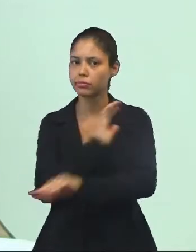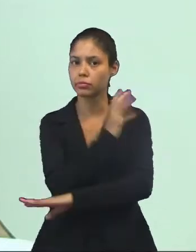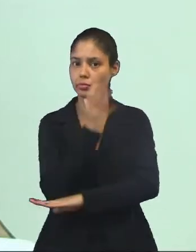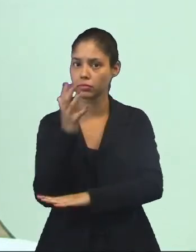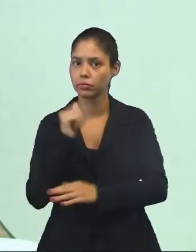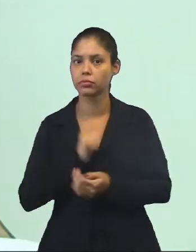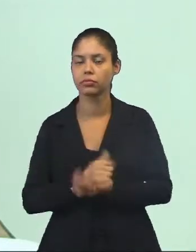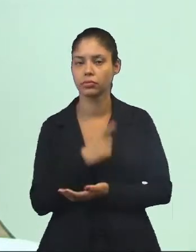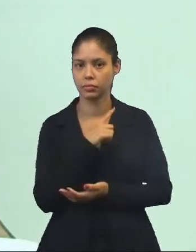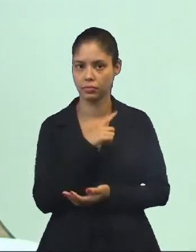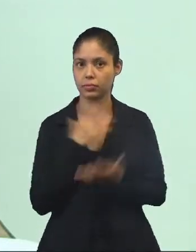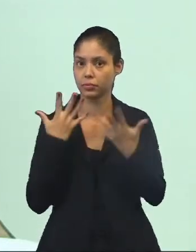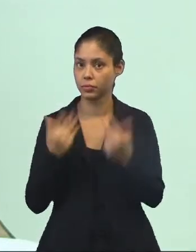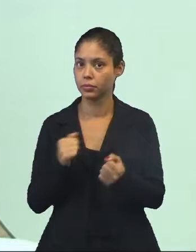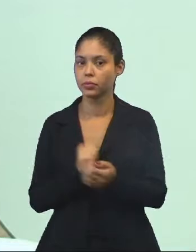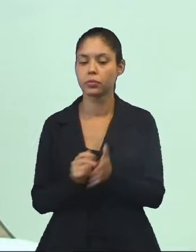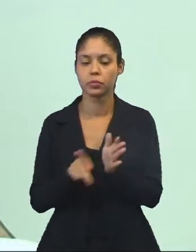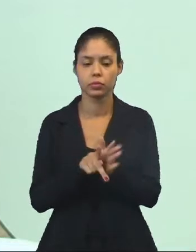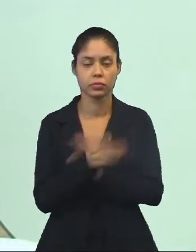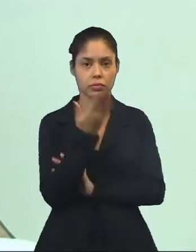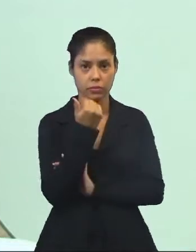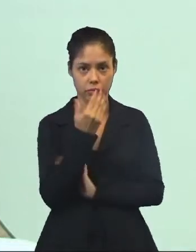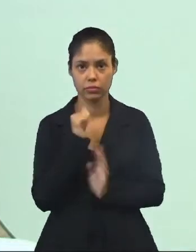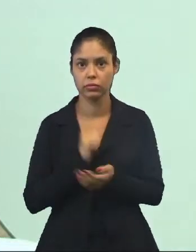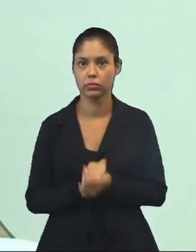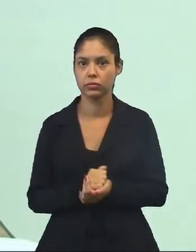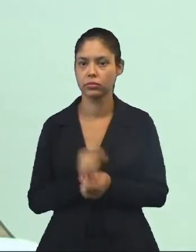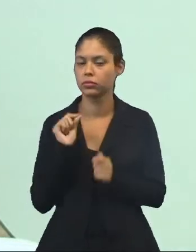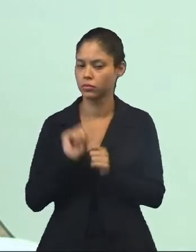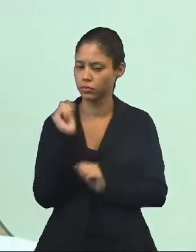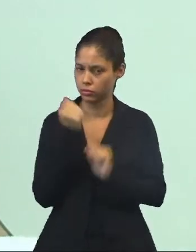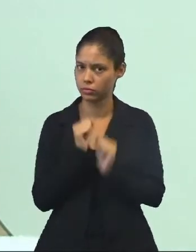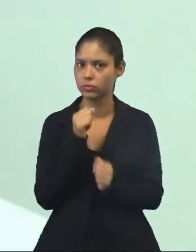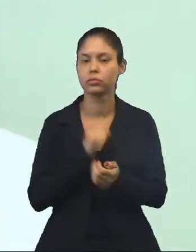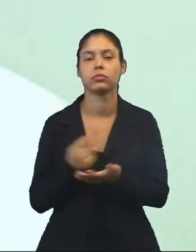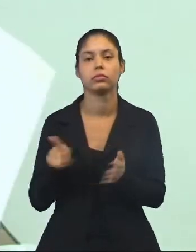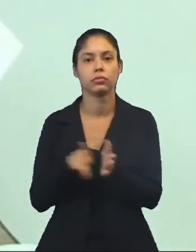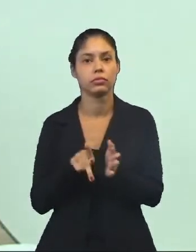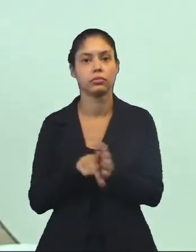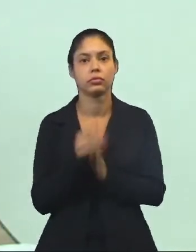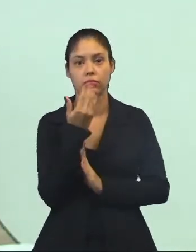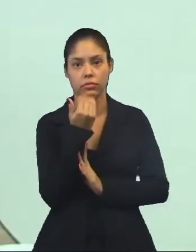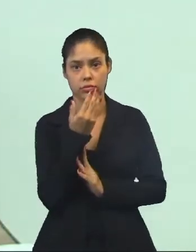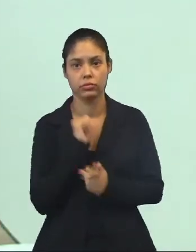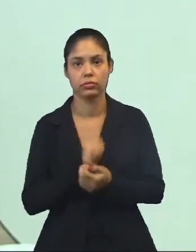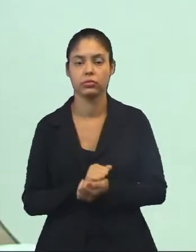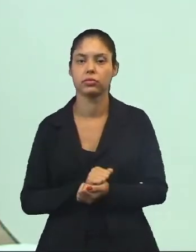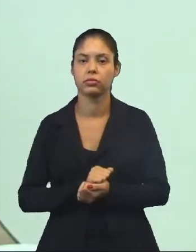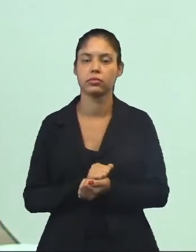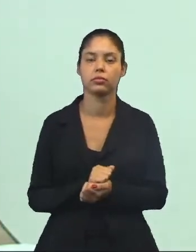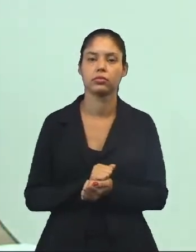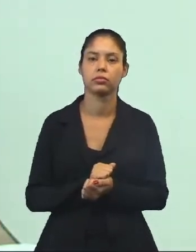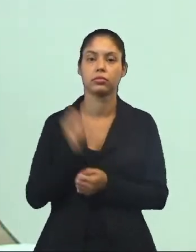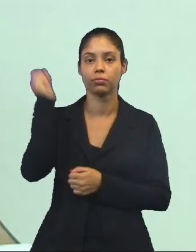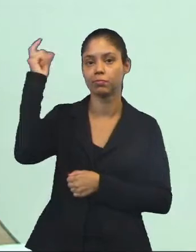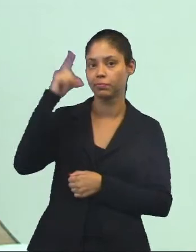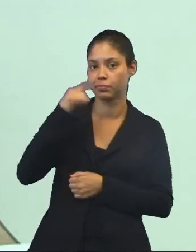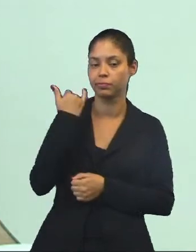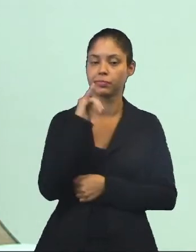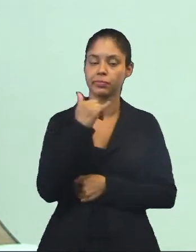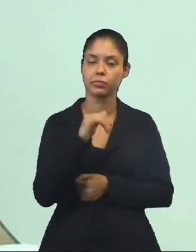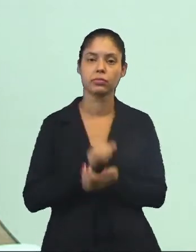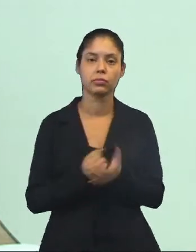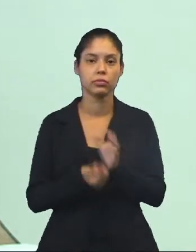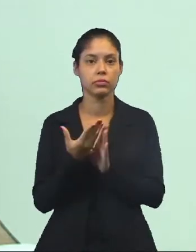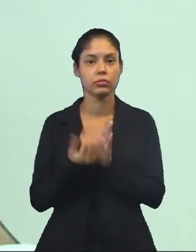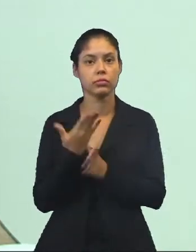né, adquire seu próprio alimento, ele fabrica seu próprio alimento através da fotossíntese, da energia do sol ali. Ela